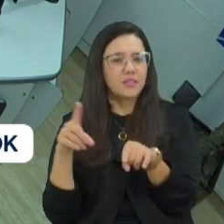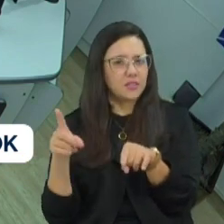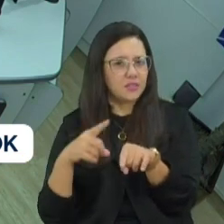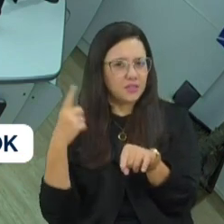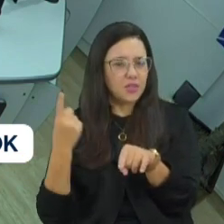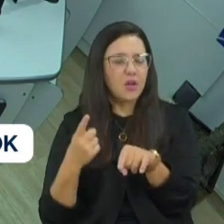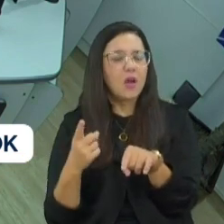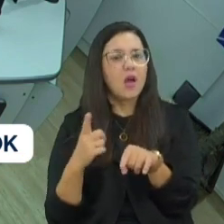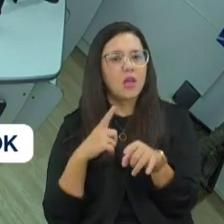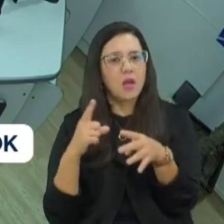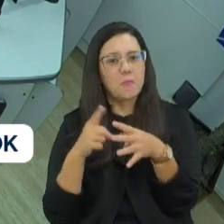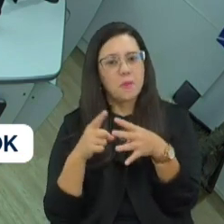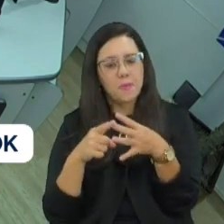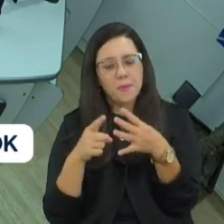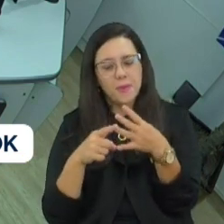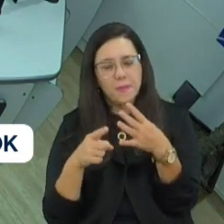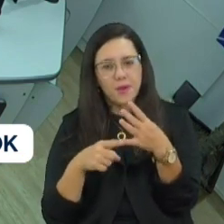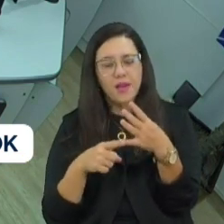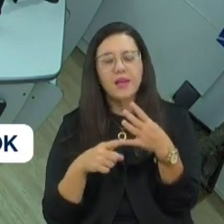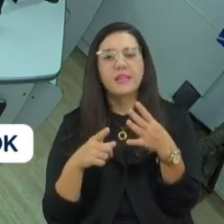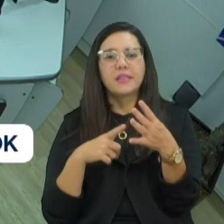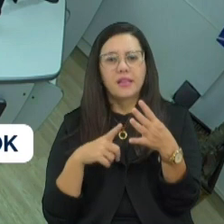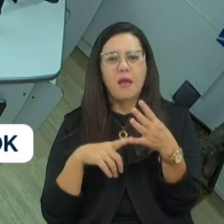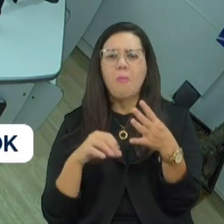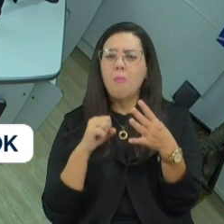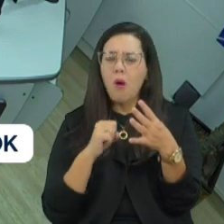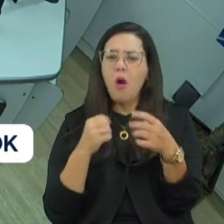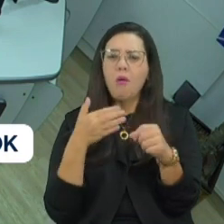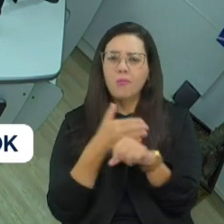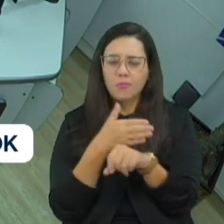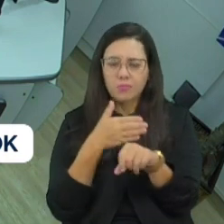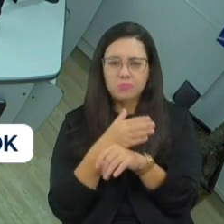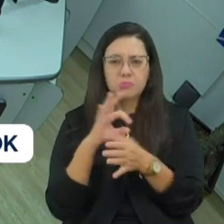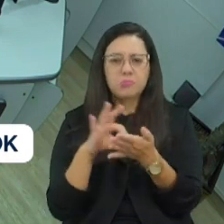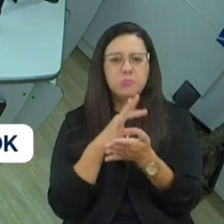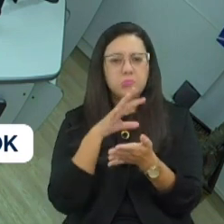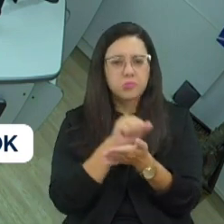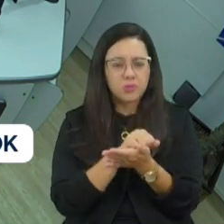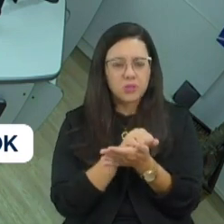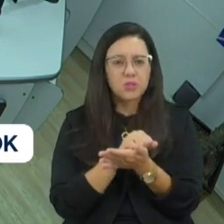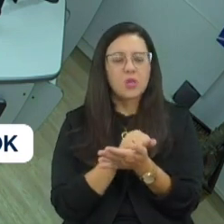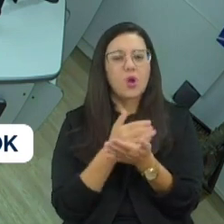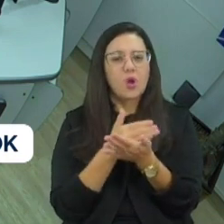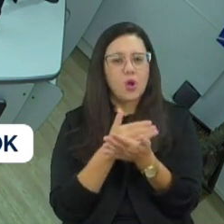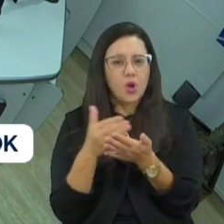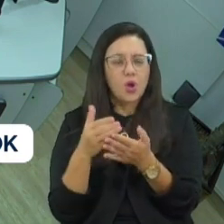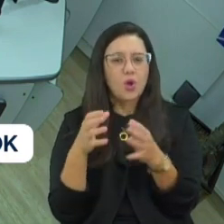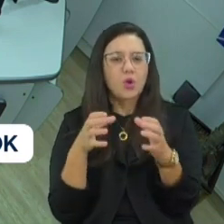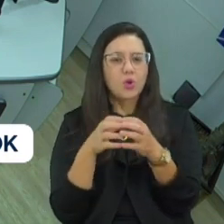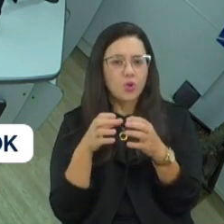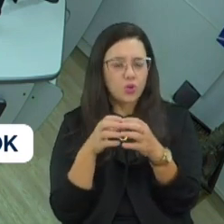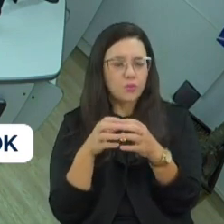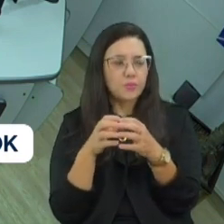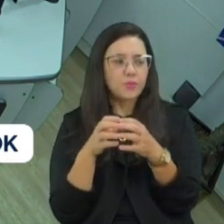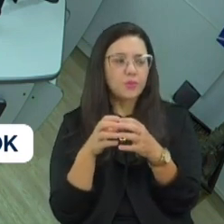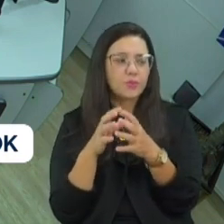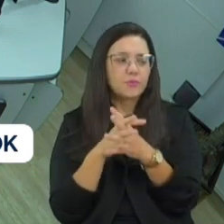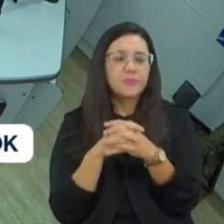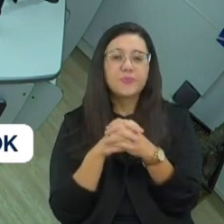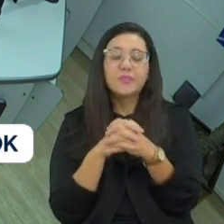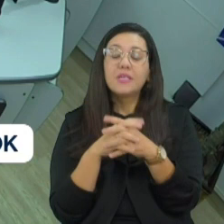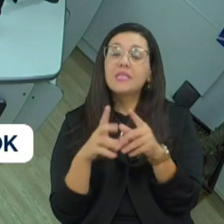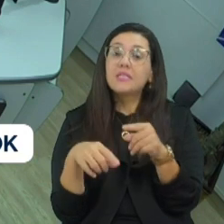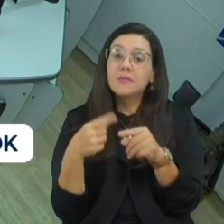4 momentos do ano, aí, o aluno poderá se inscrever, iniciar uma turma nova, vai iniciar turmas novas, né?